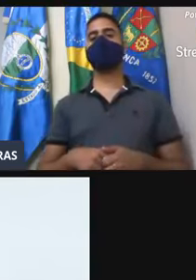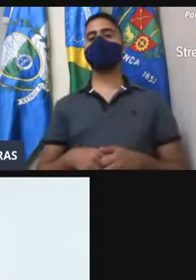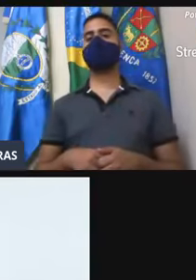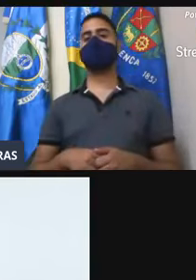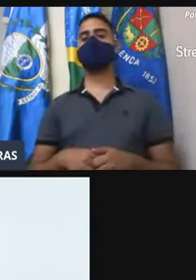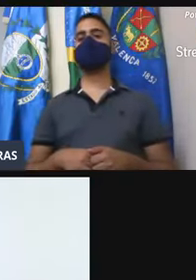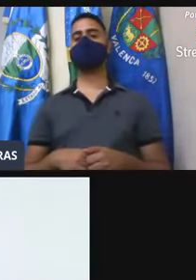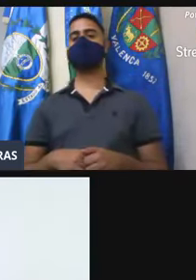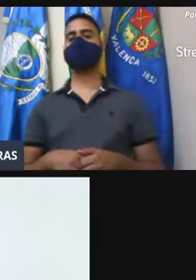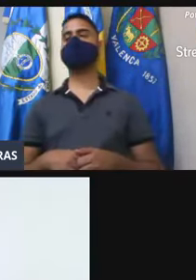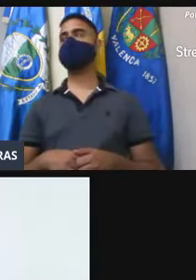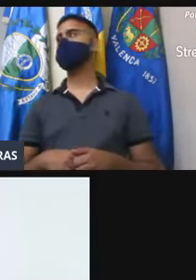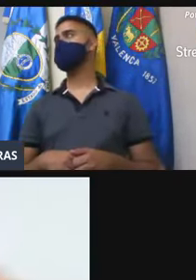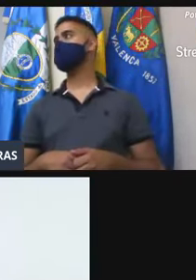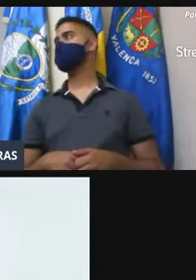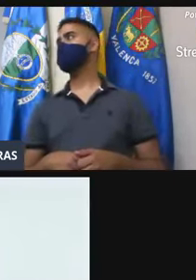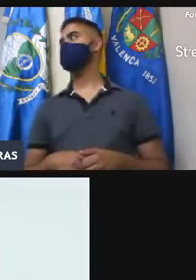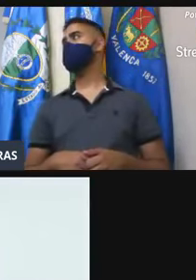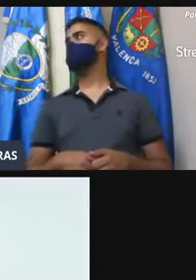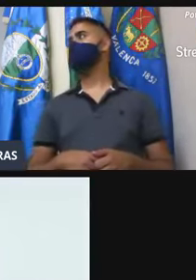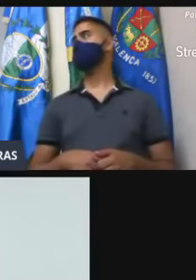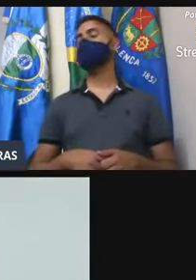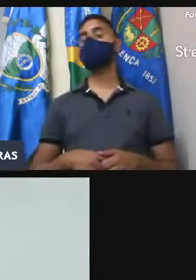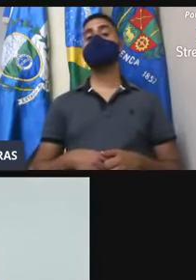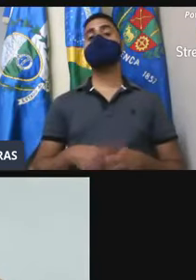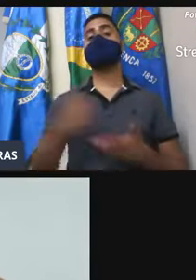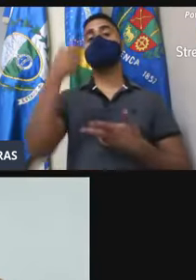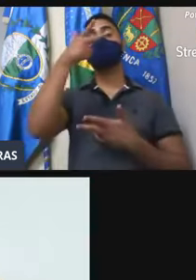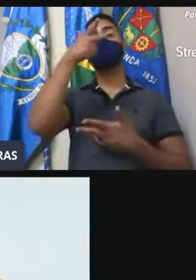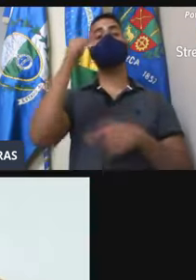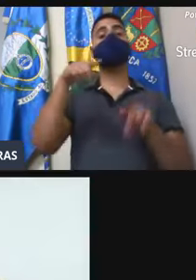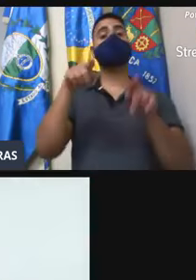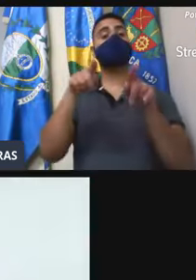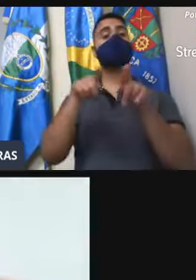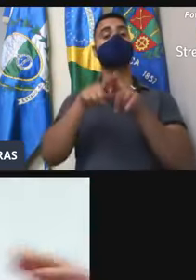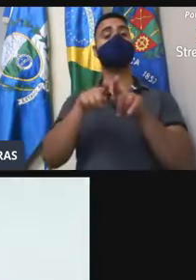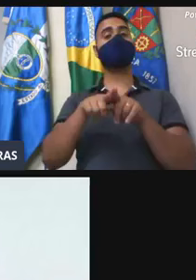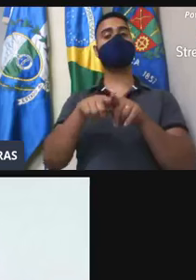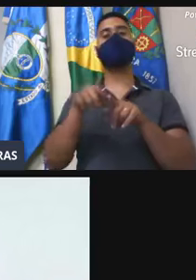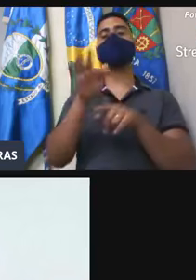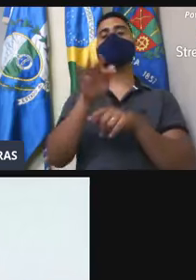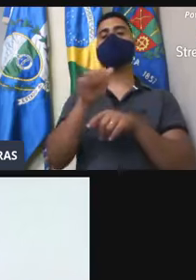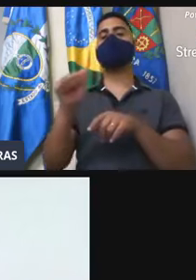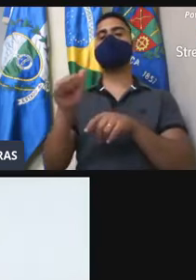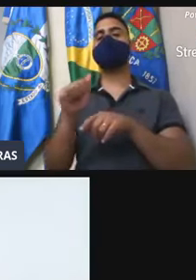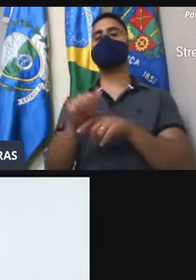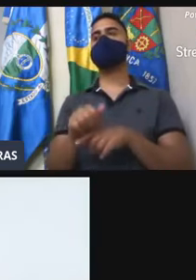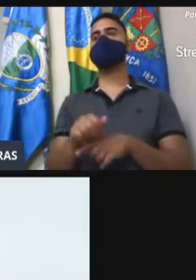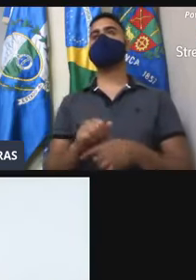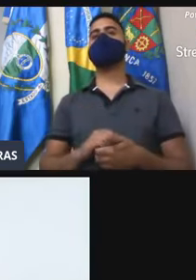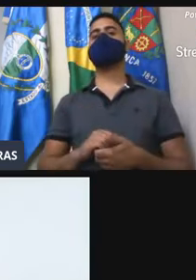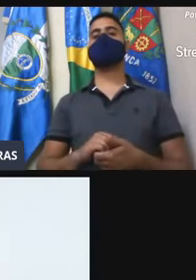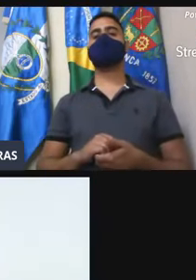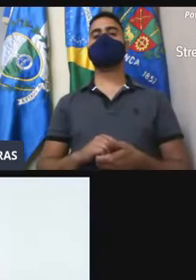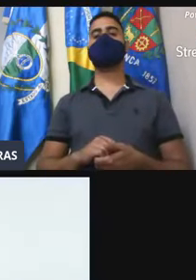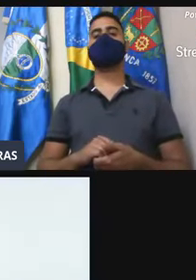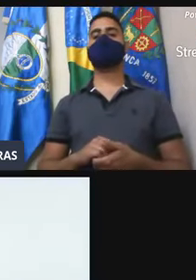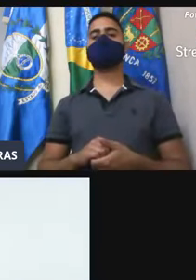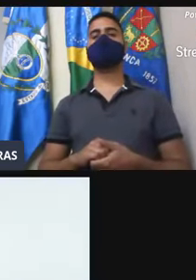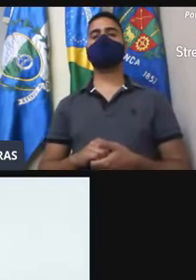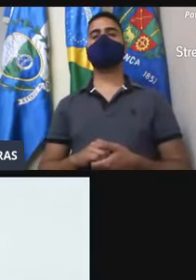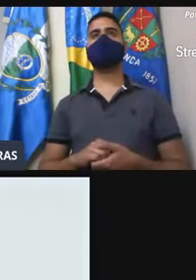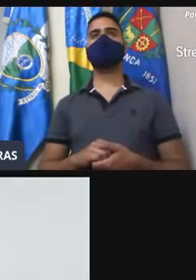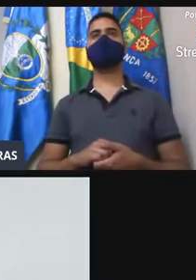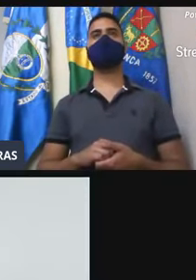dessa união. Eu estava velho, eu sou mais velho. Da prefeitura e da FAA. Bim-bim, e também não